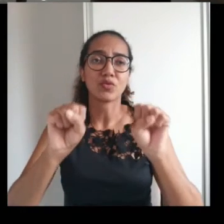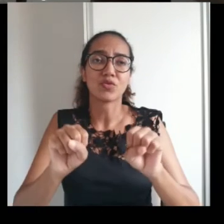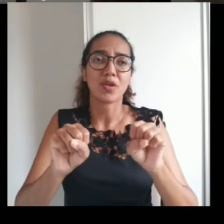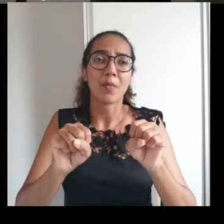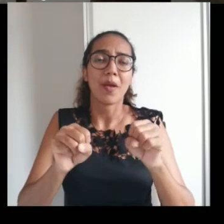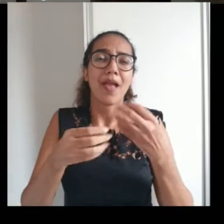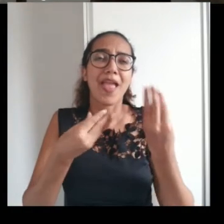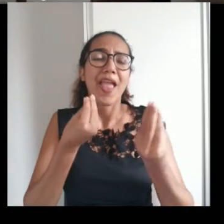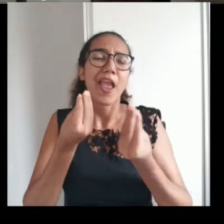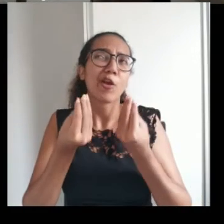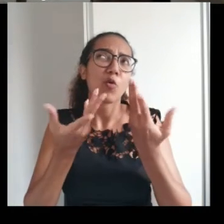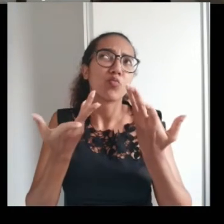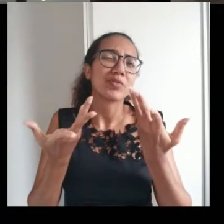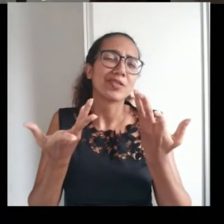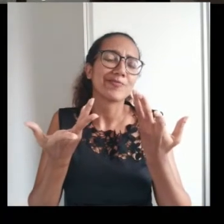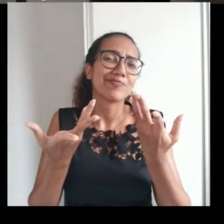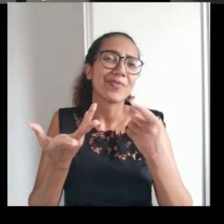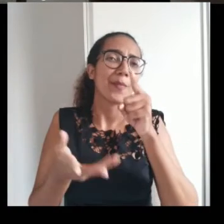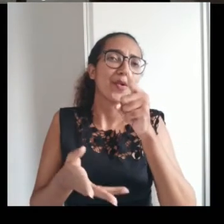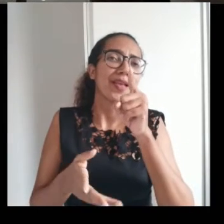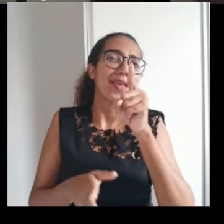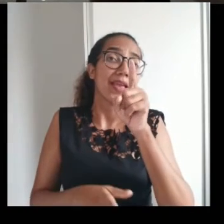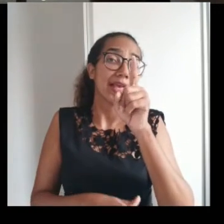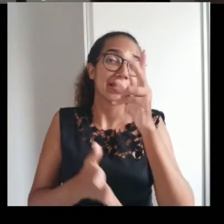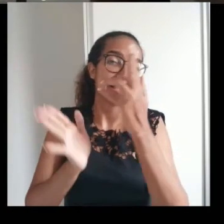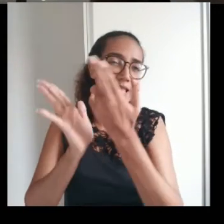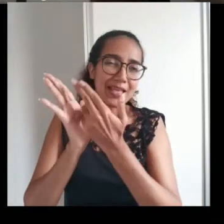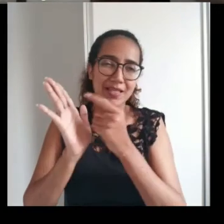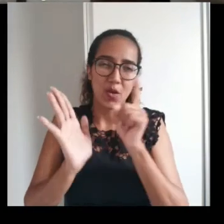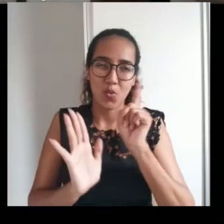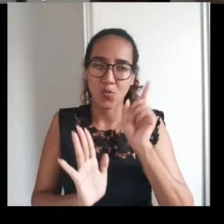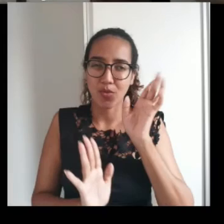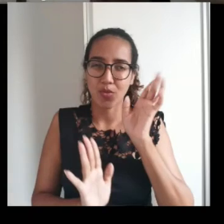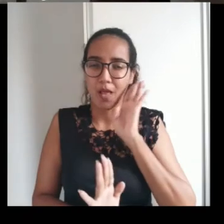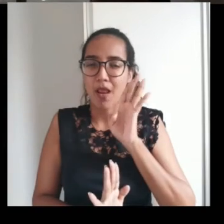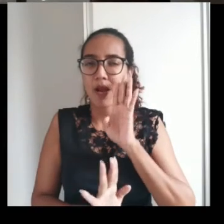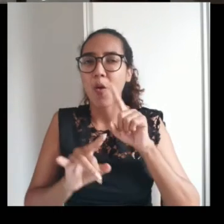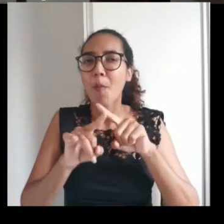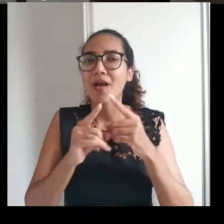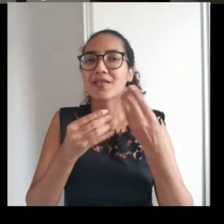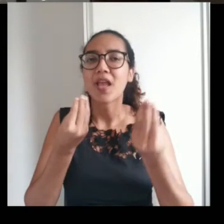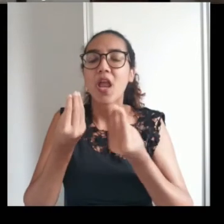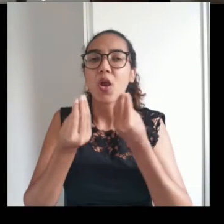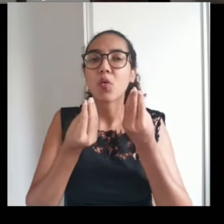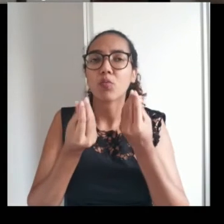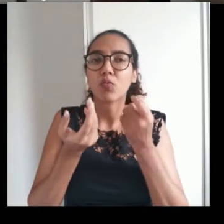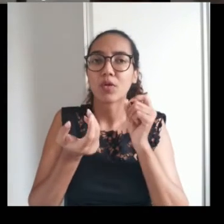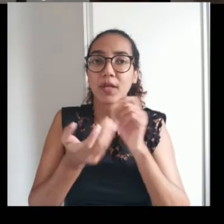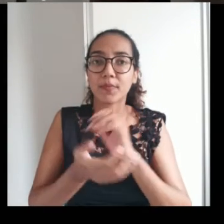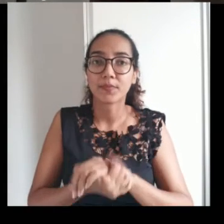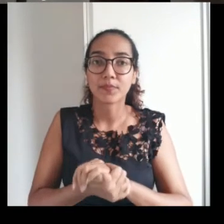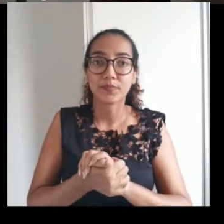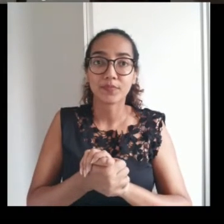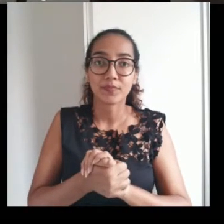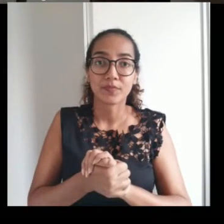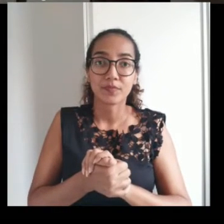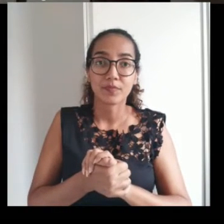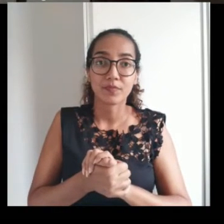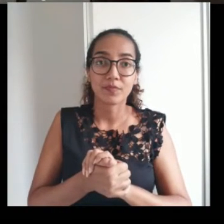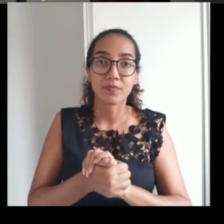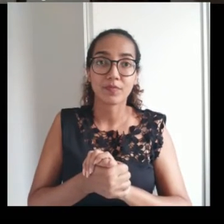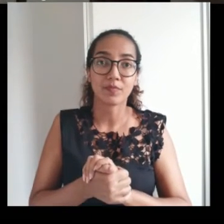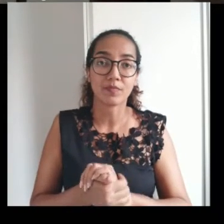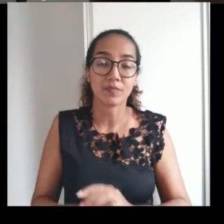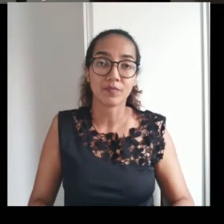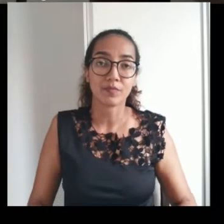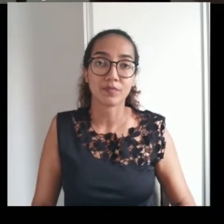está muito legal o meu desenho, mas é como se aqui tivesse permeando todas as camadas. Podem